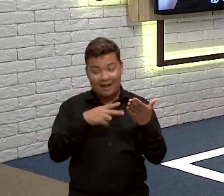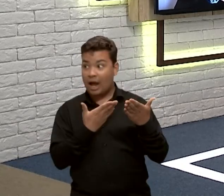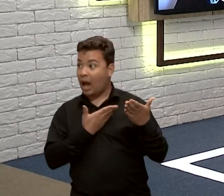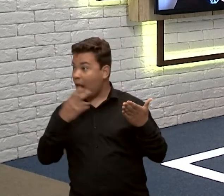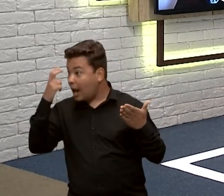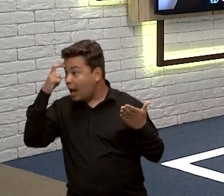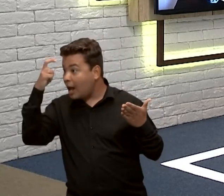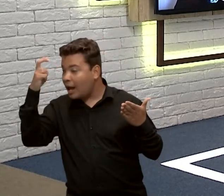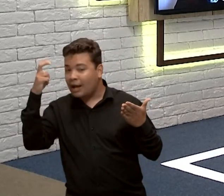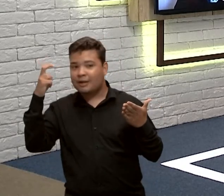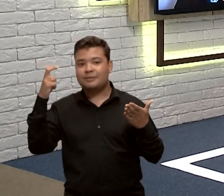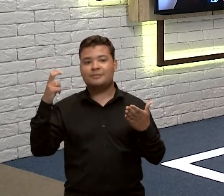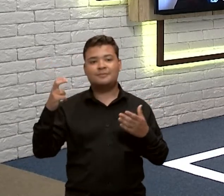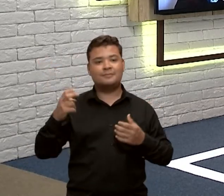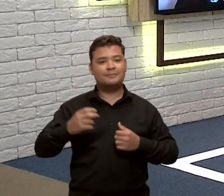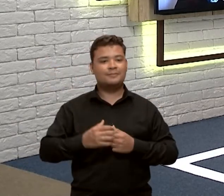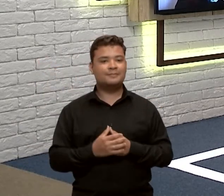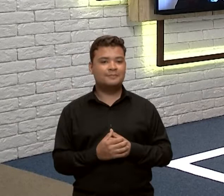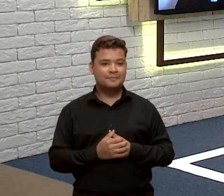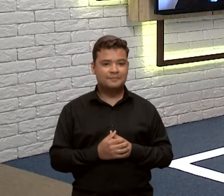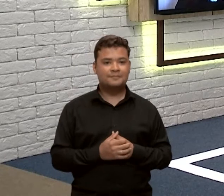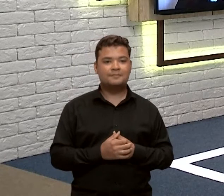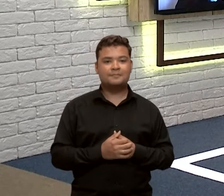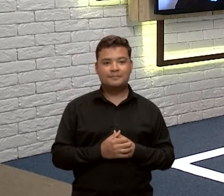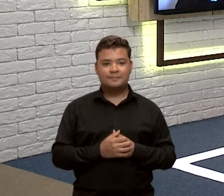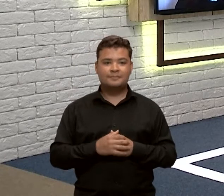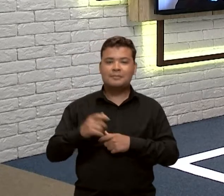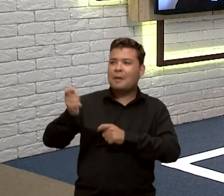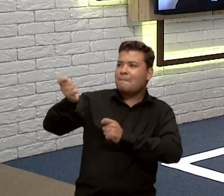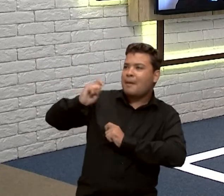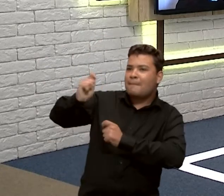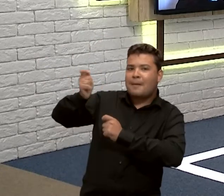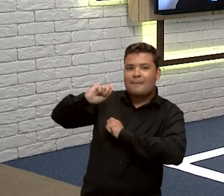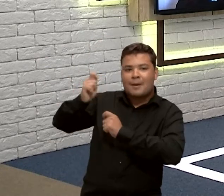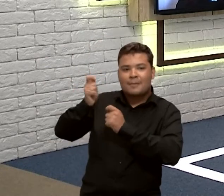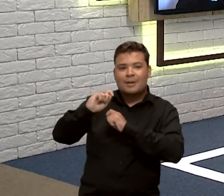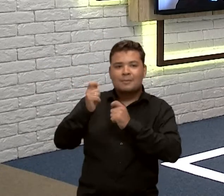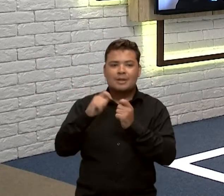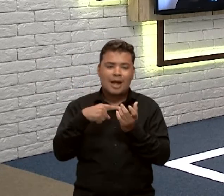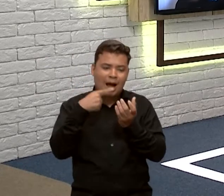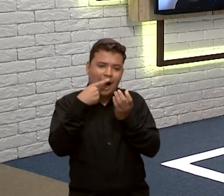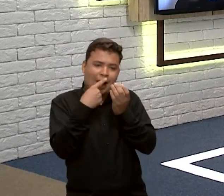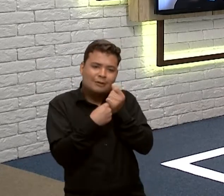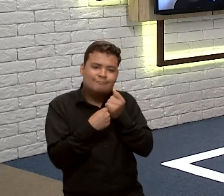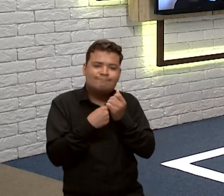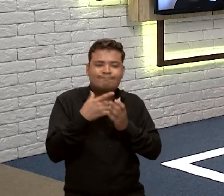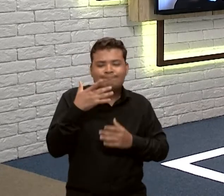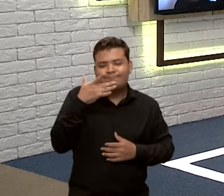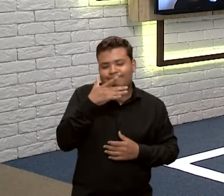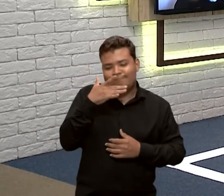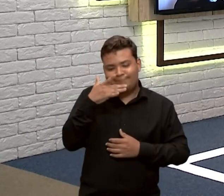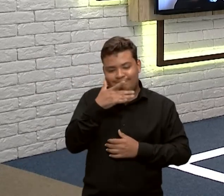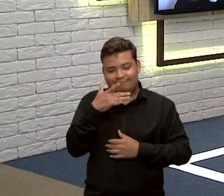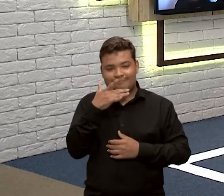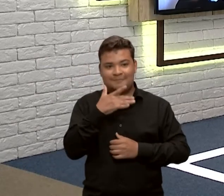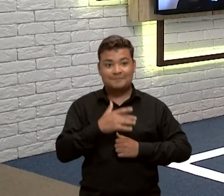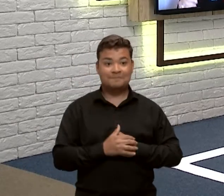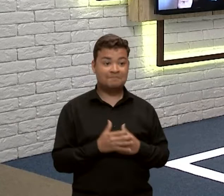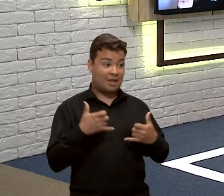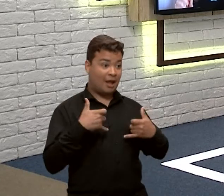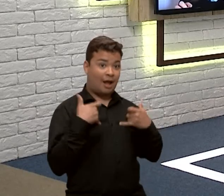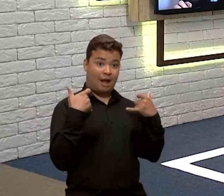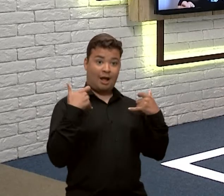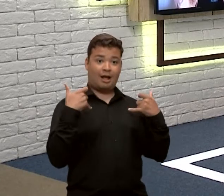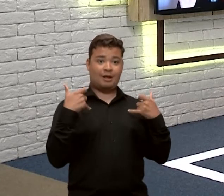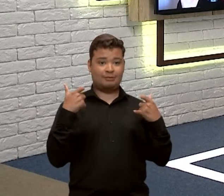inteligente, pipa na ponta da linha, um bom de um cachorro quente. Festejar um aniversário